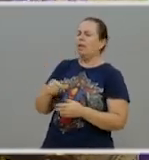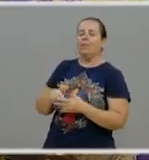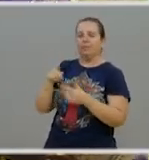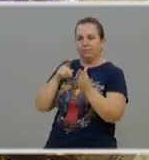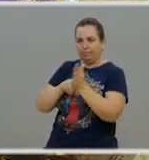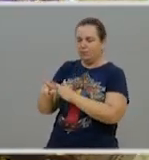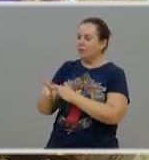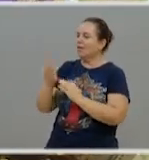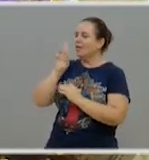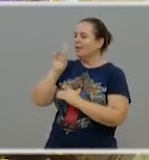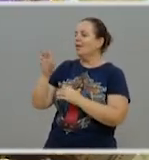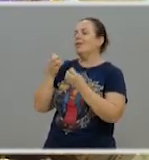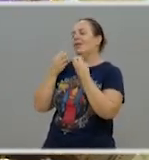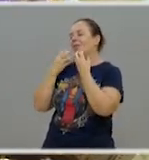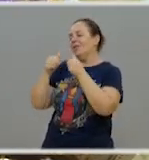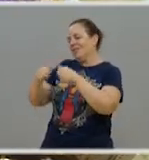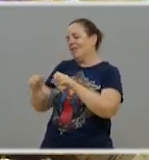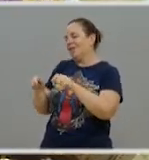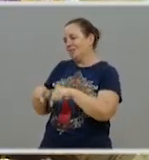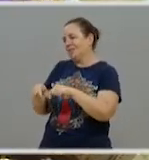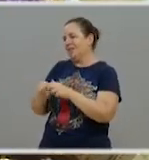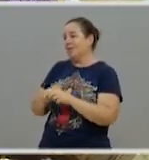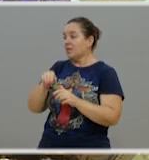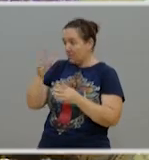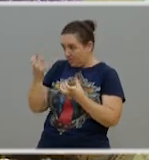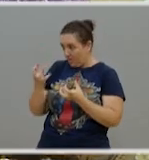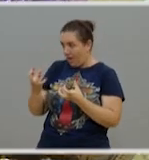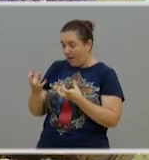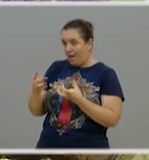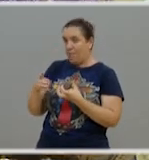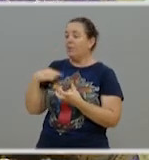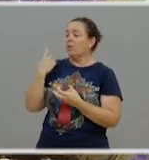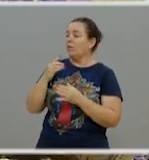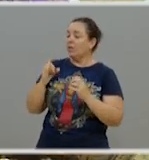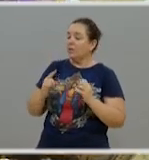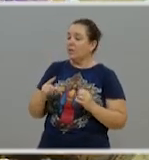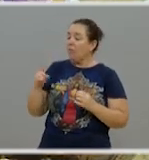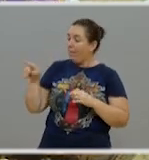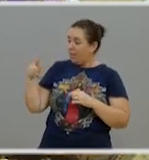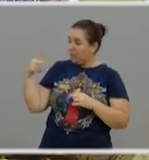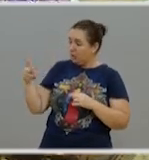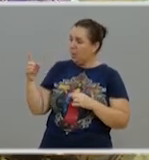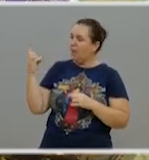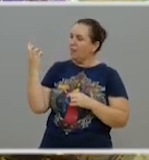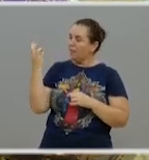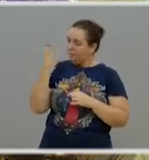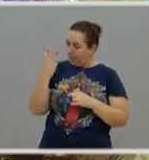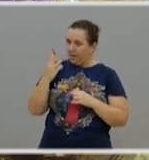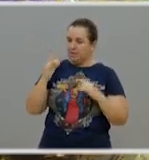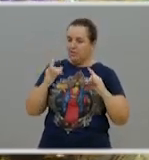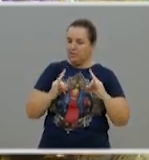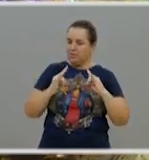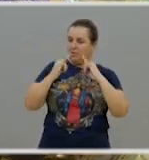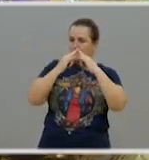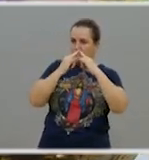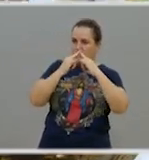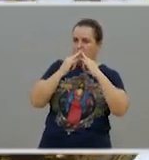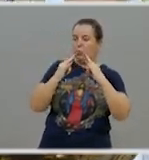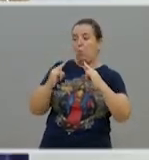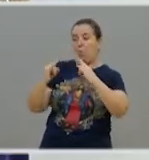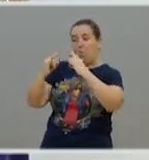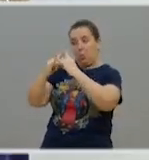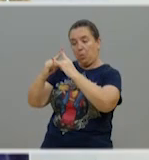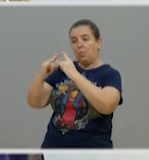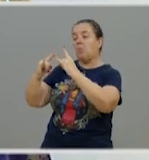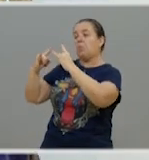é bom ficarmos aqui. Se queres, vou fazer para ti três tendas, uma para ti, outra